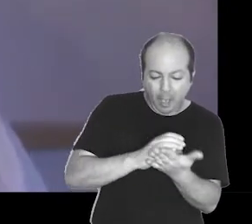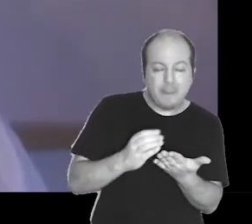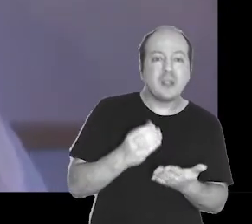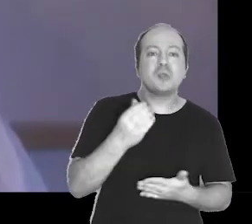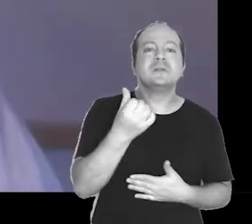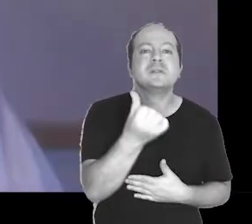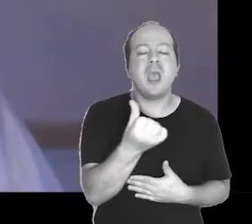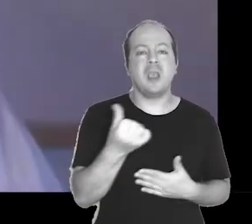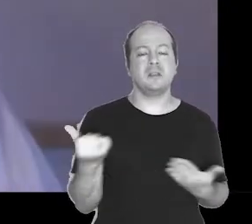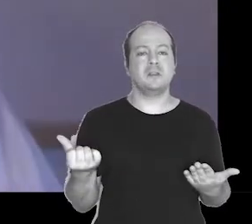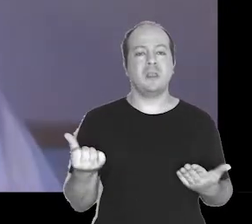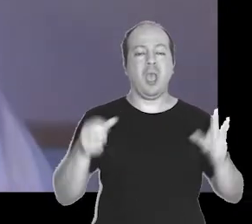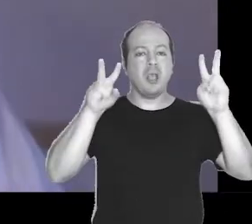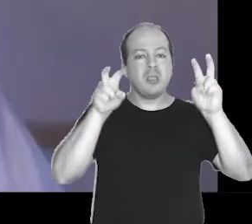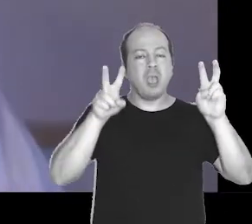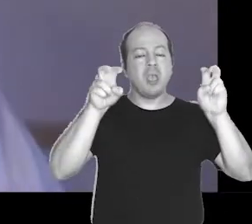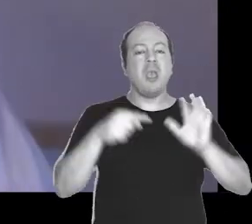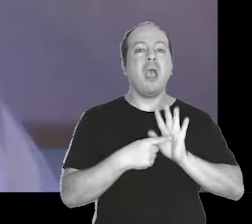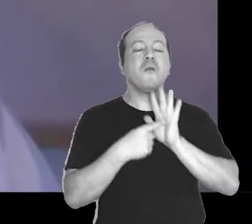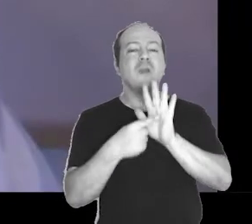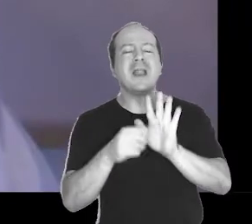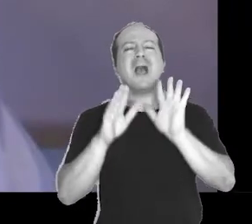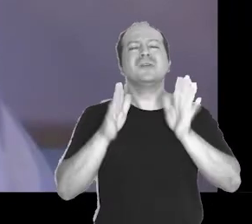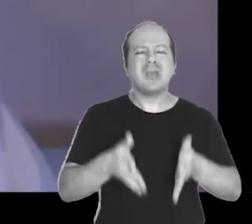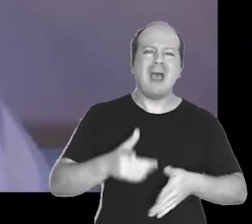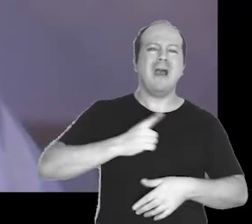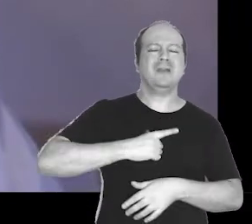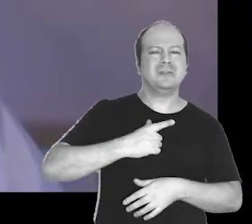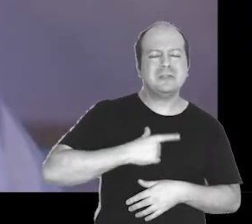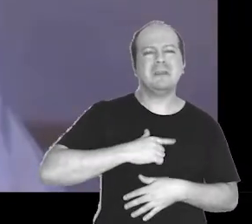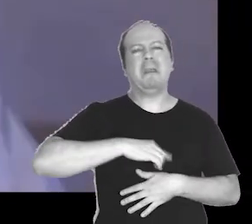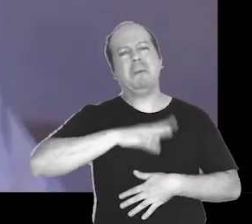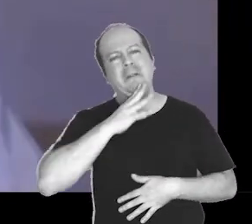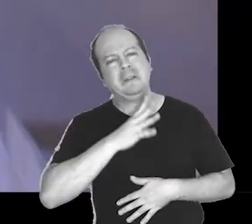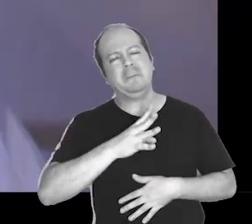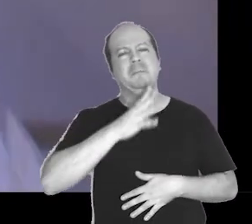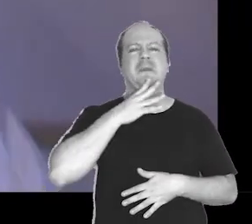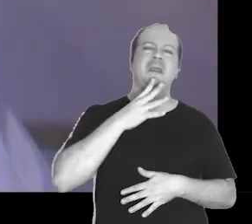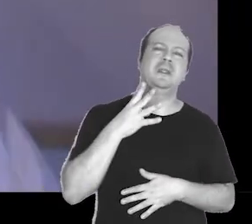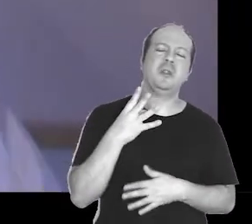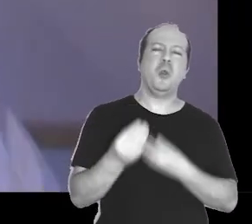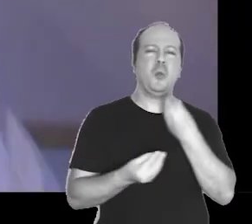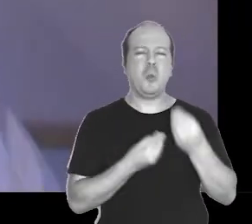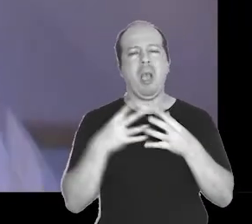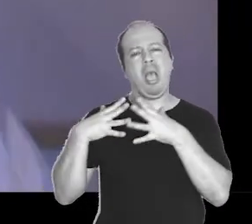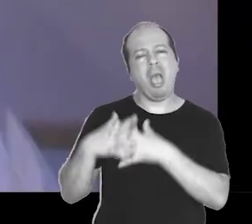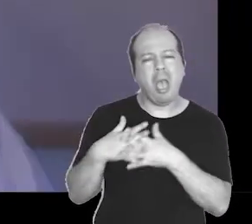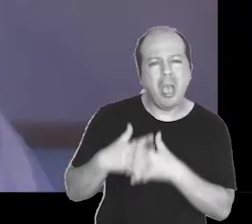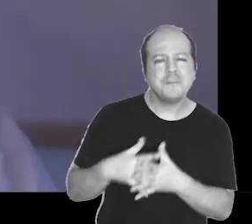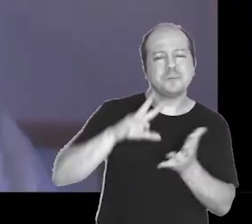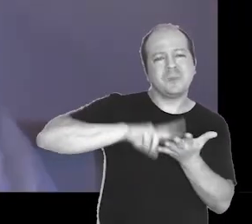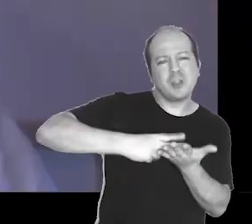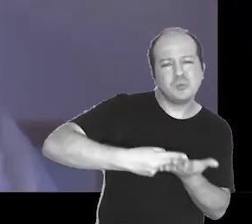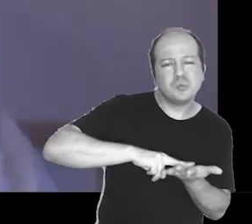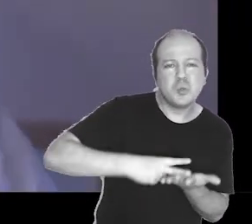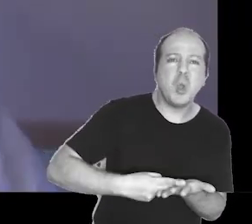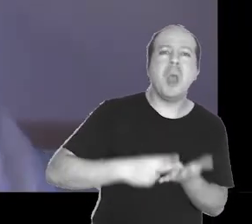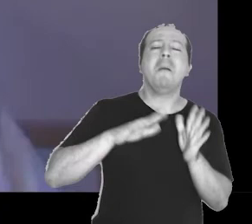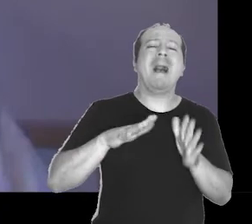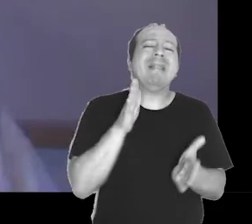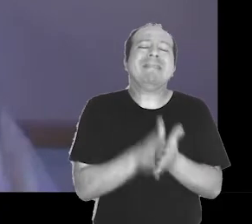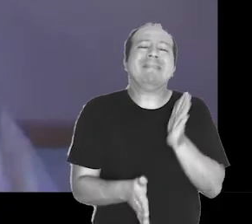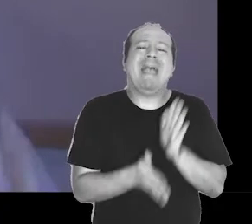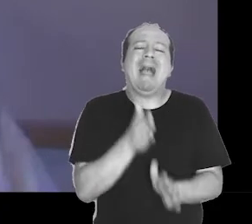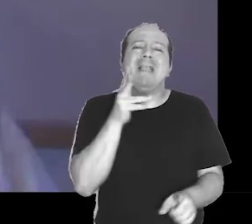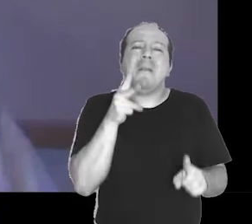nem as ressalvas que revelavam que eu já tinha conhecimento sobre uma possível confusão dos tradutores, nada